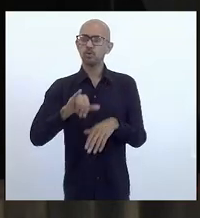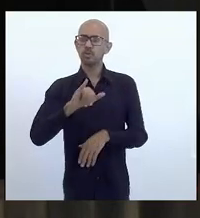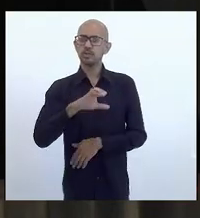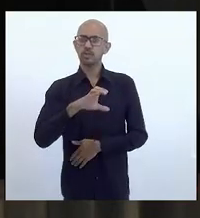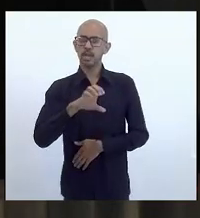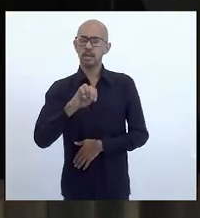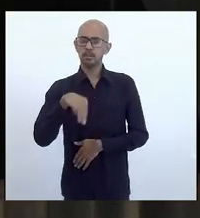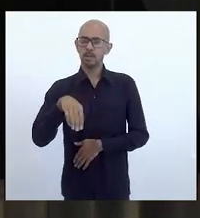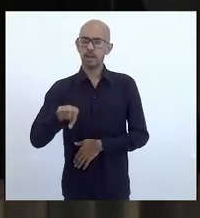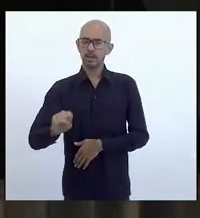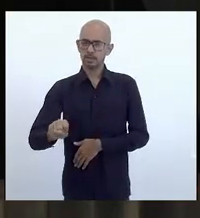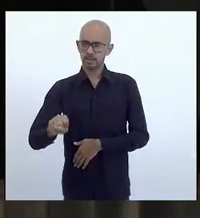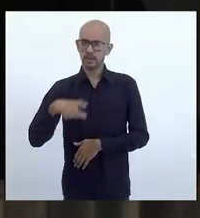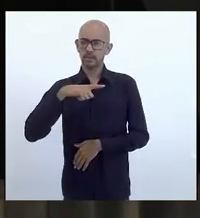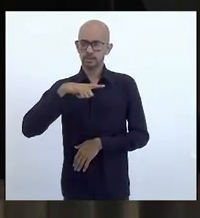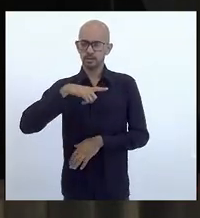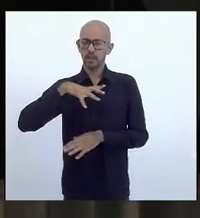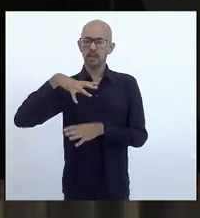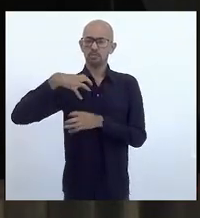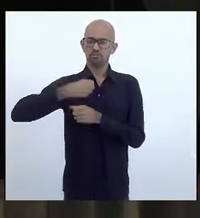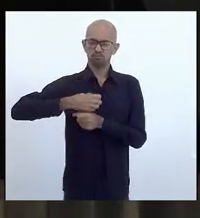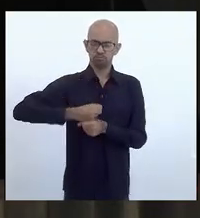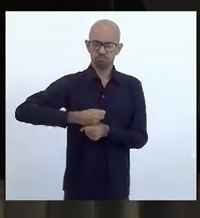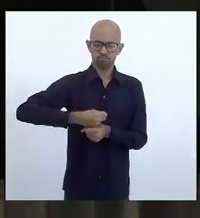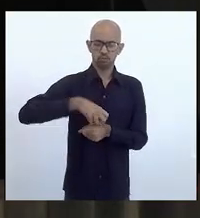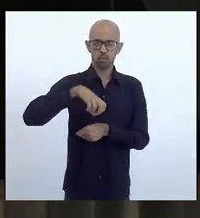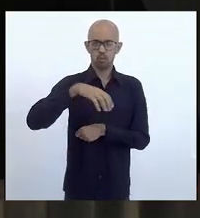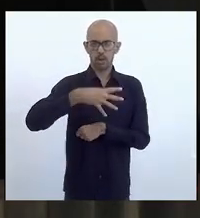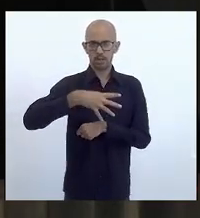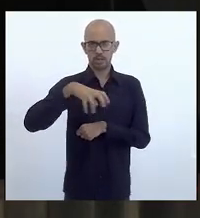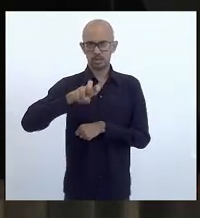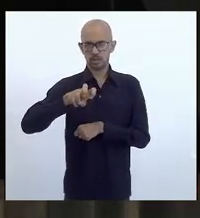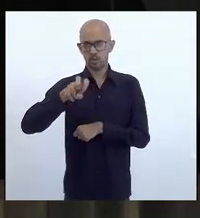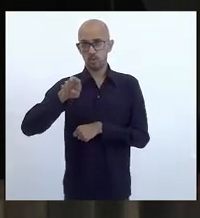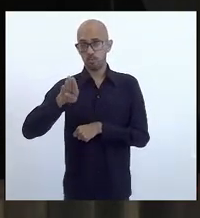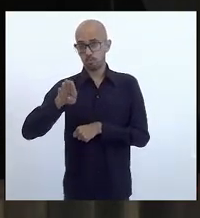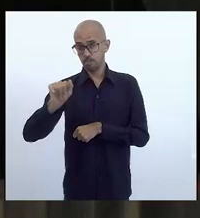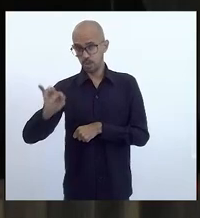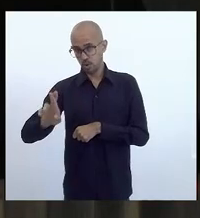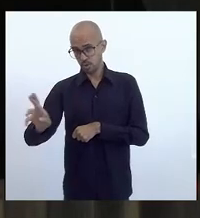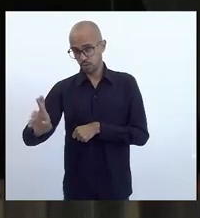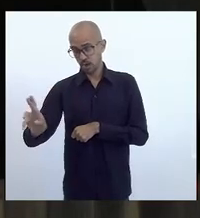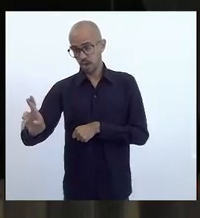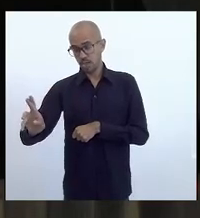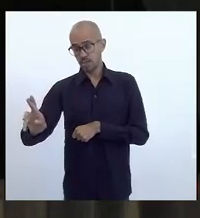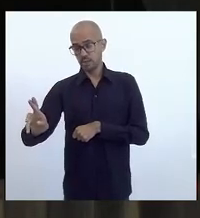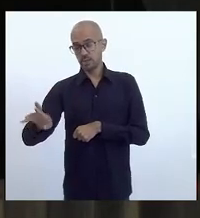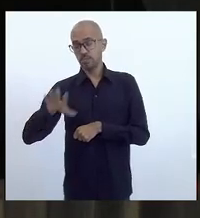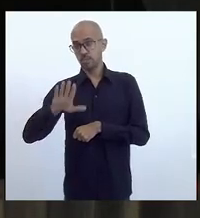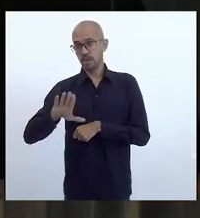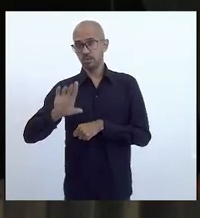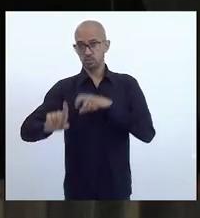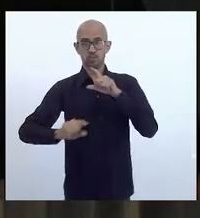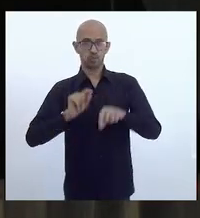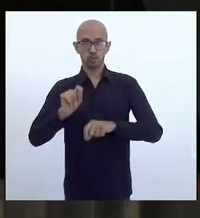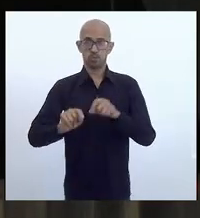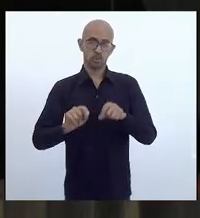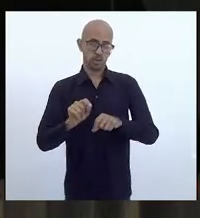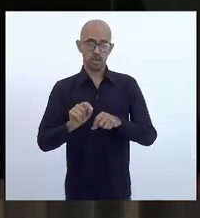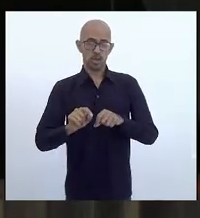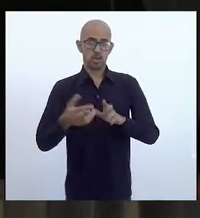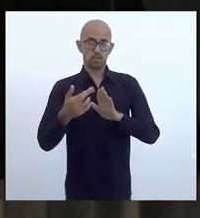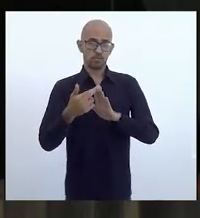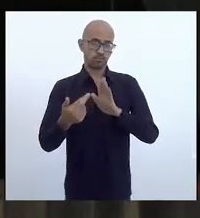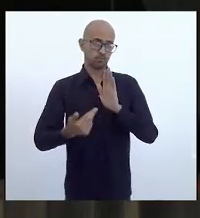a previsão de arrecadação de 45 bilhões, sendo que uma nota técnica da